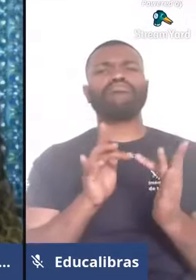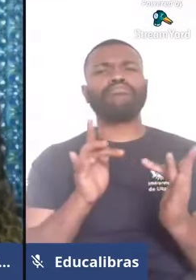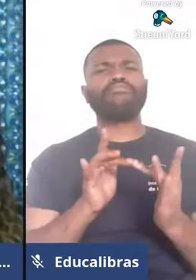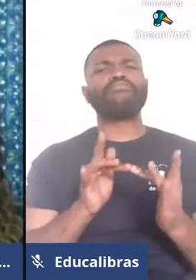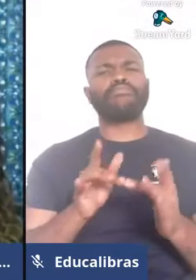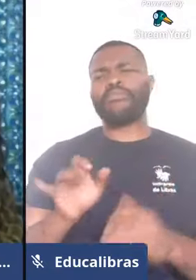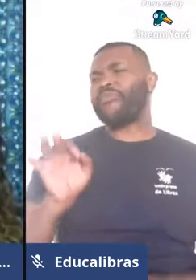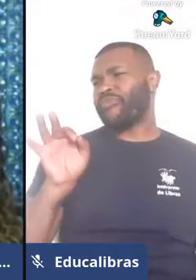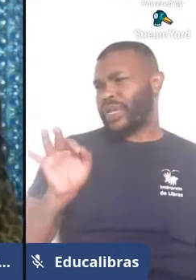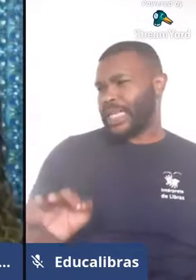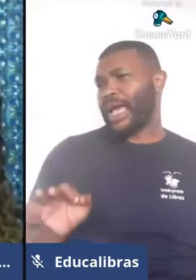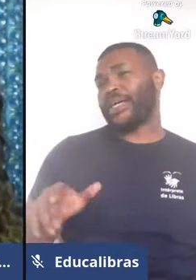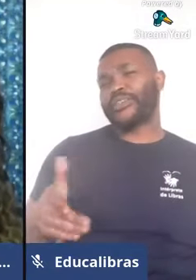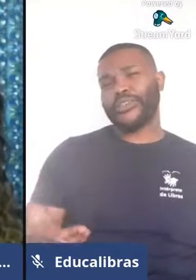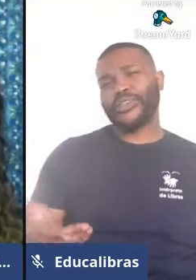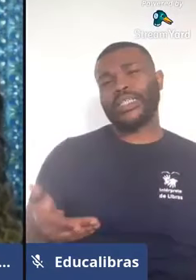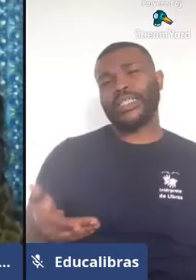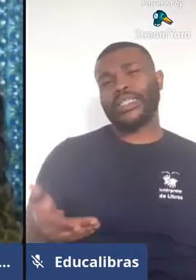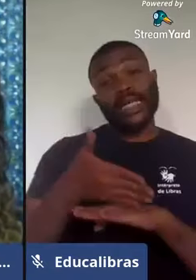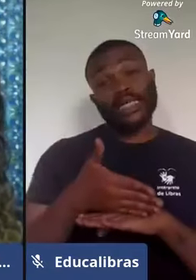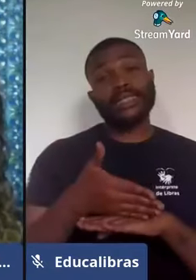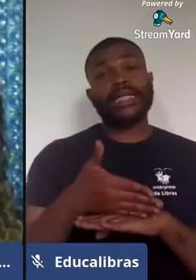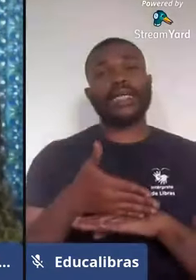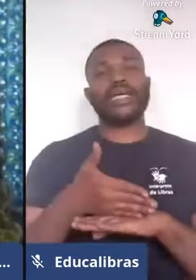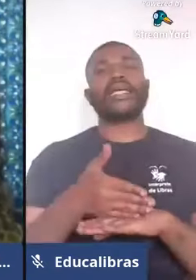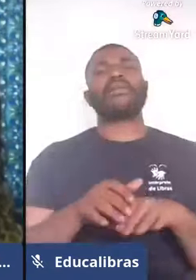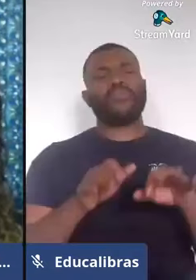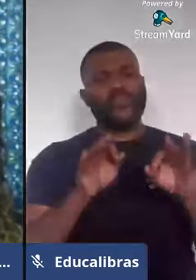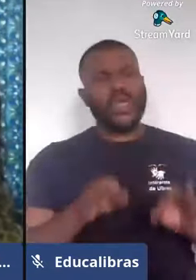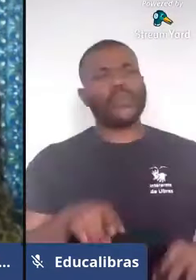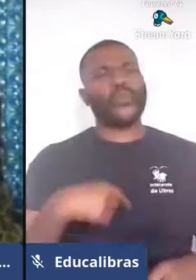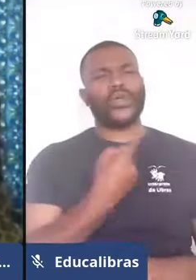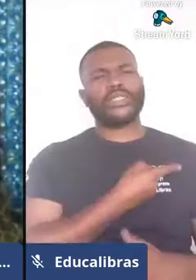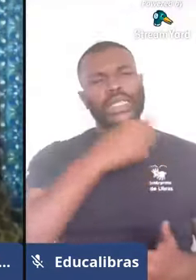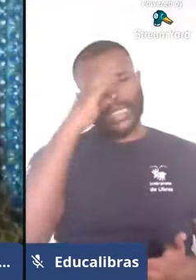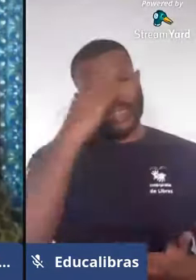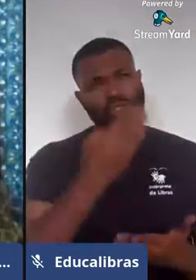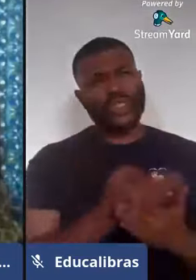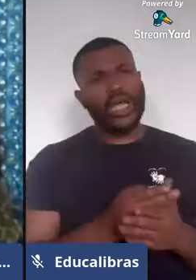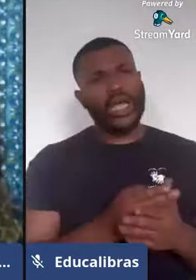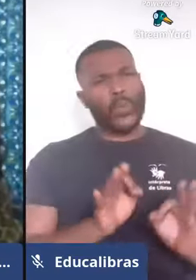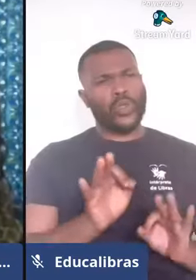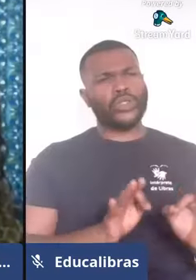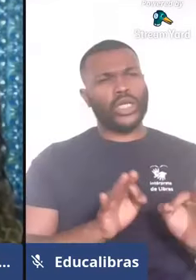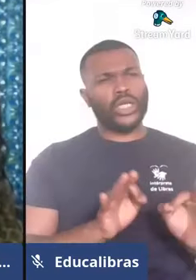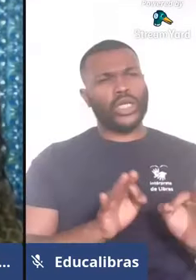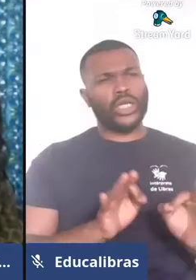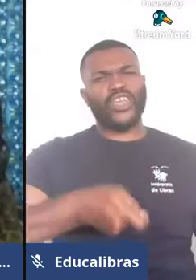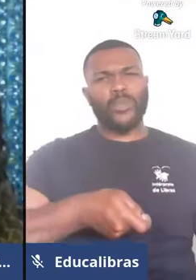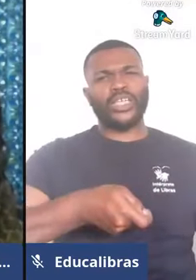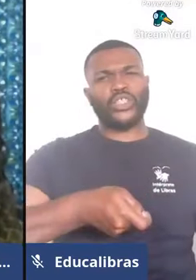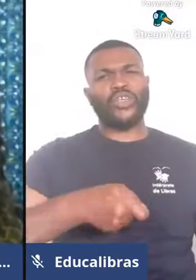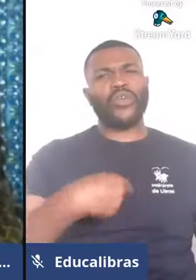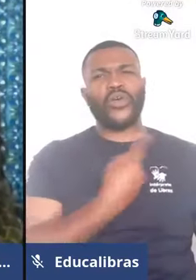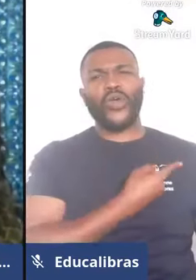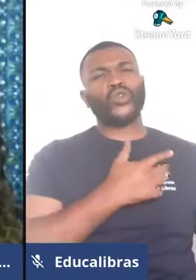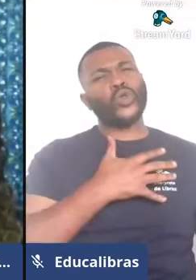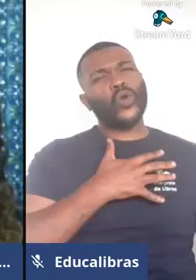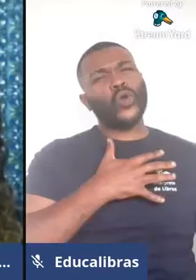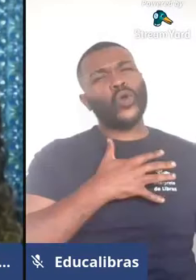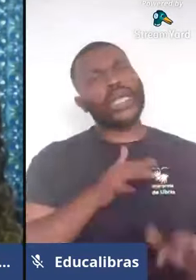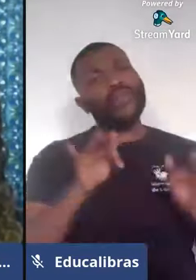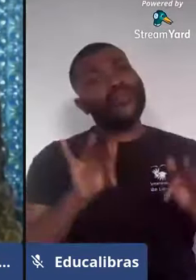que entra na ação afirmativa, que a gente acredita muito, né, um projeto de ação afirmativa aí que a gente gosta muito. E aí, para finalizar, eu quero